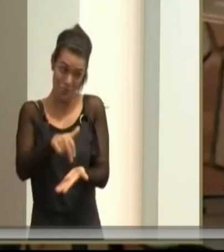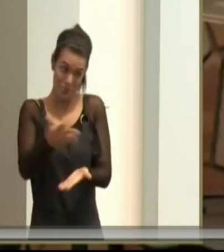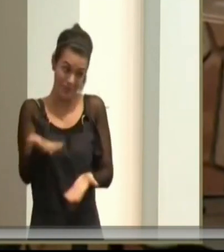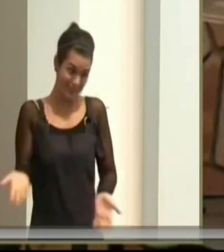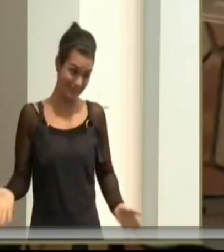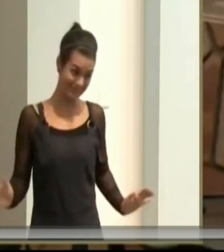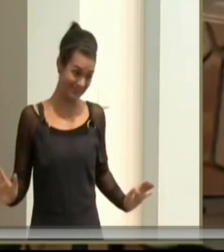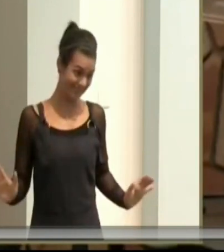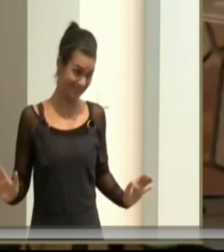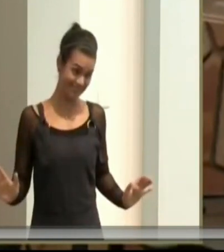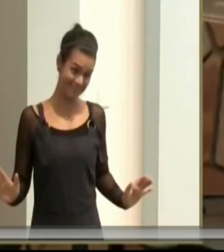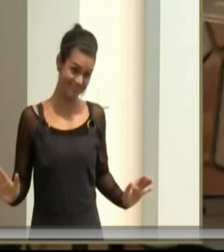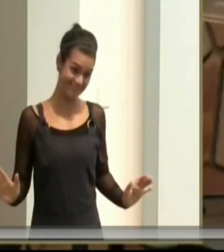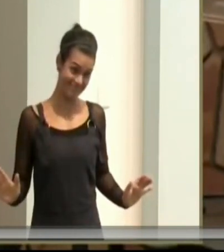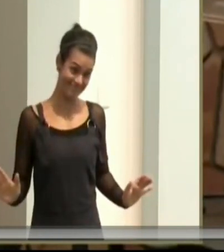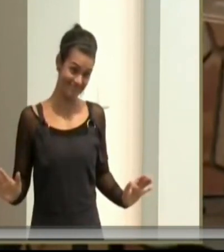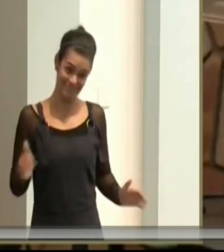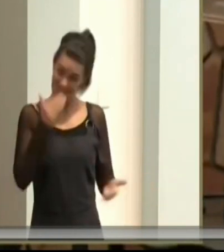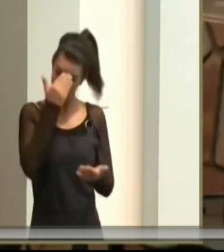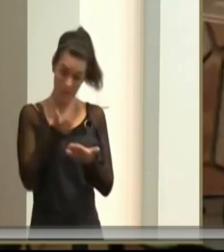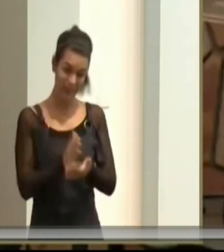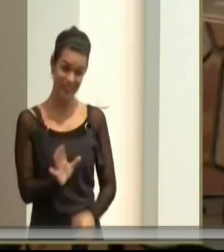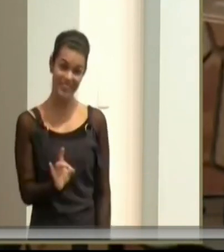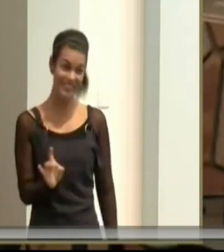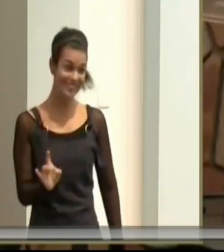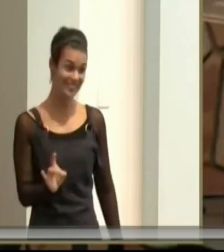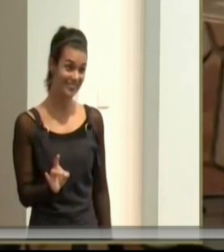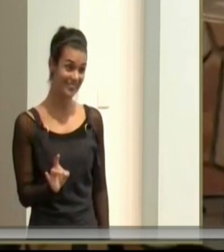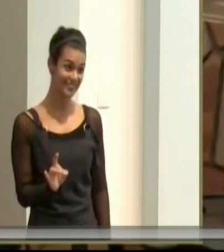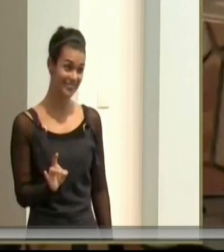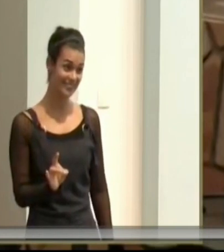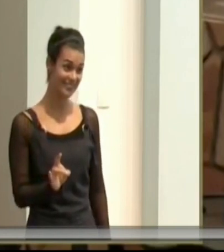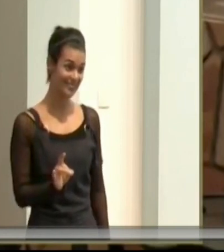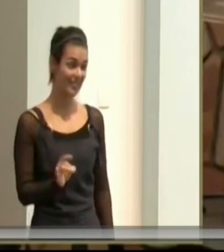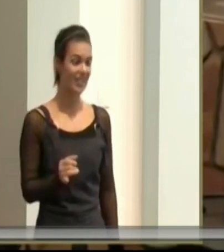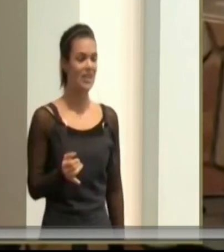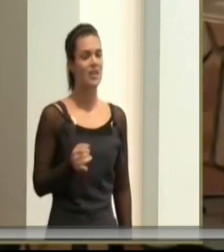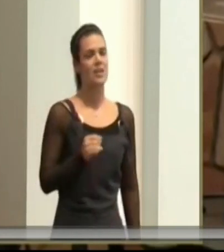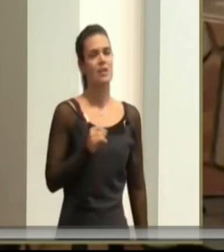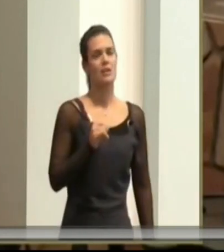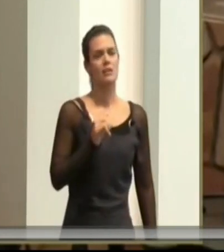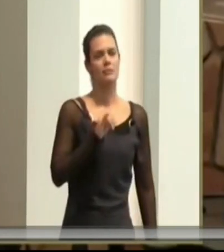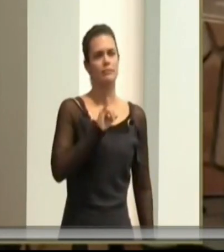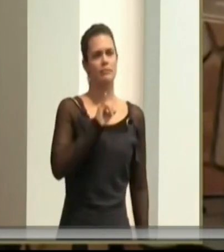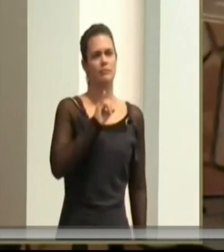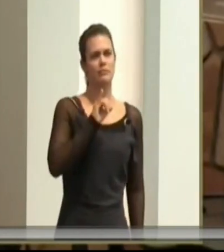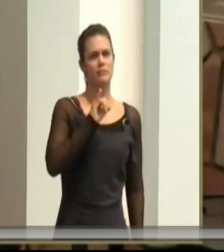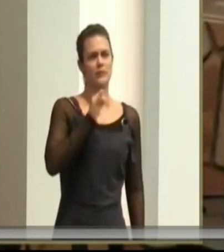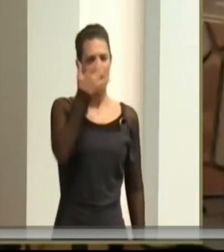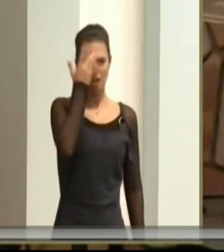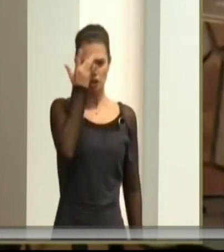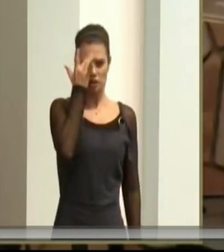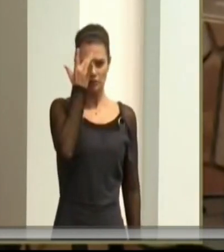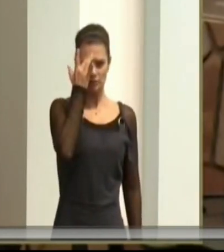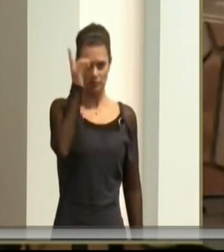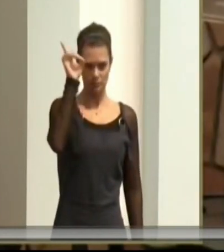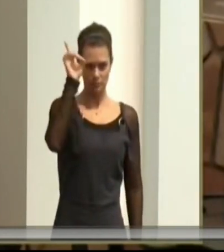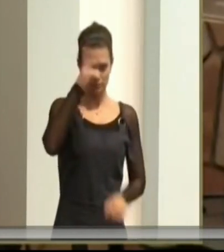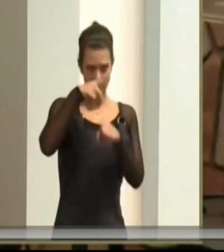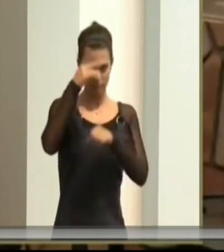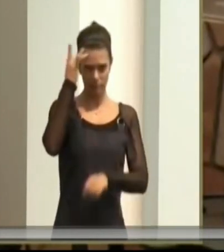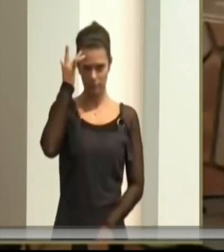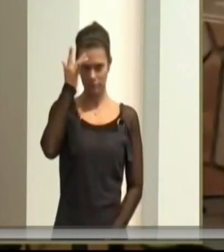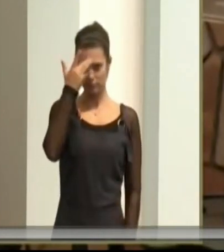numa vitória. Nas aldeias do norte da Índia, um missionário estava pregando, e